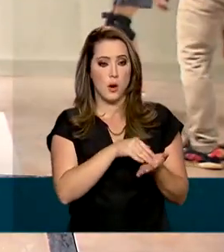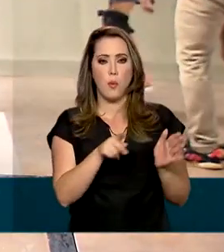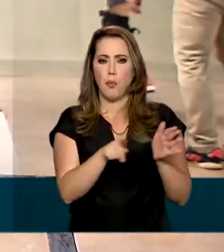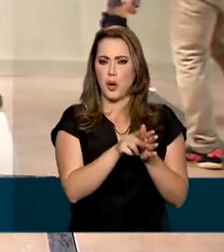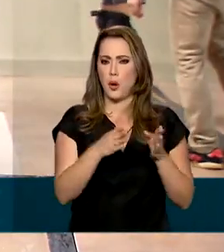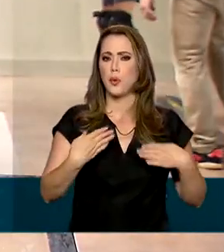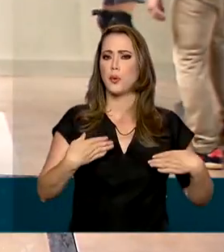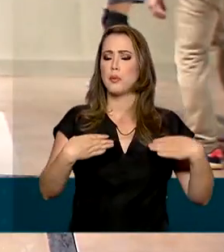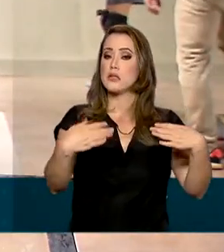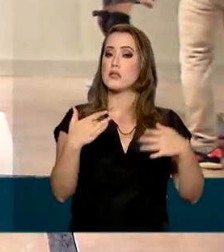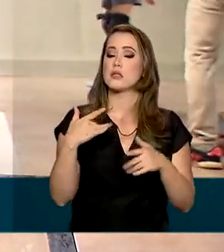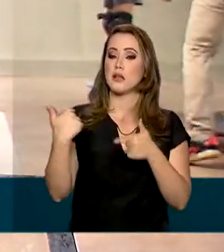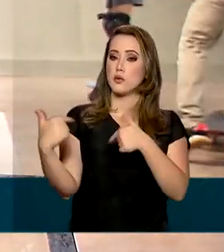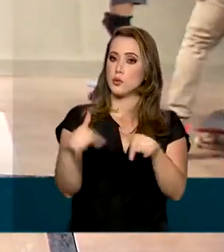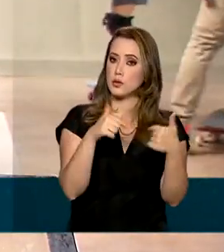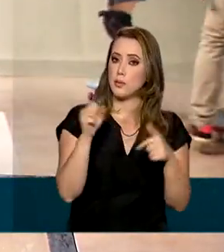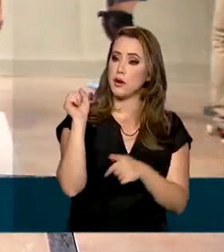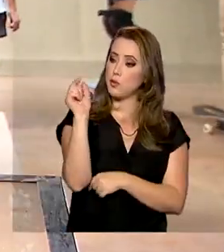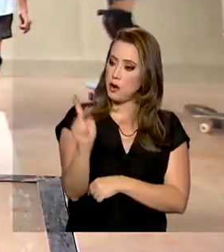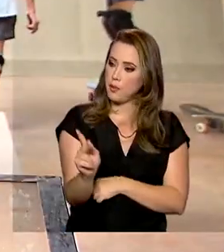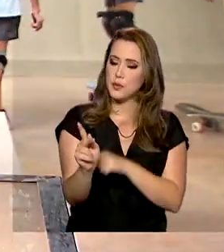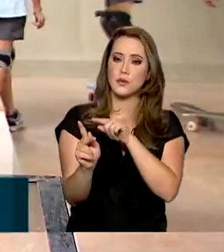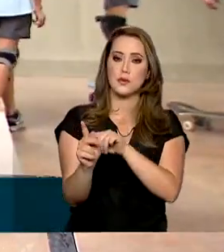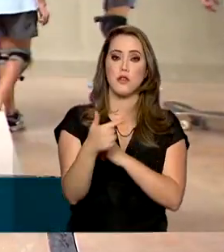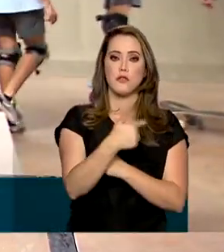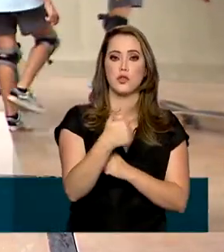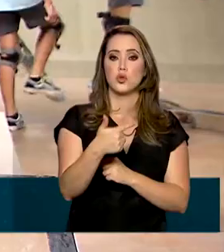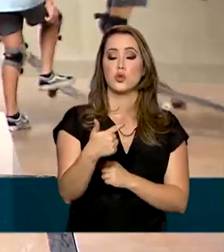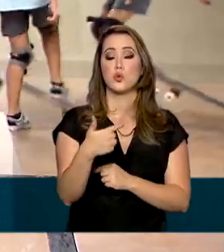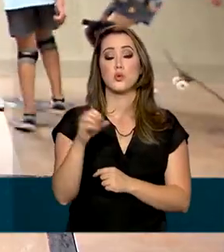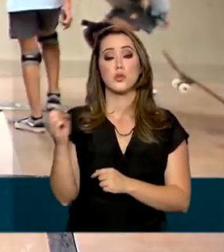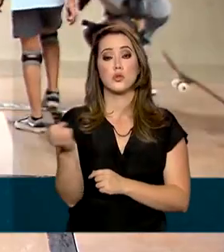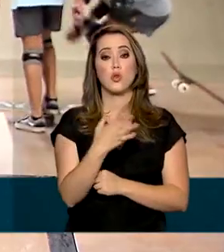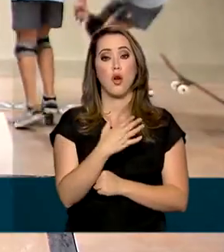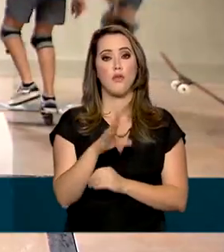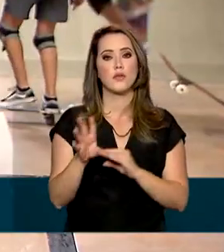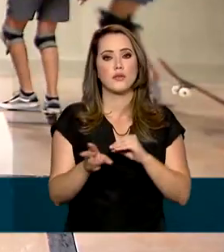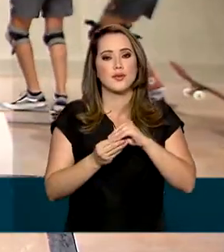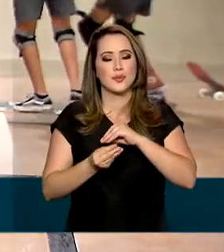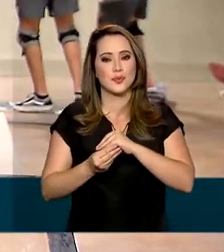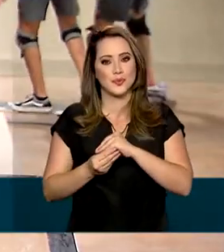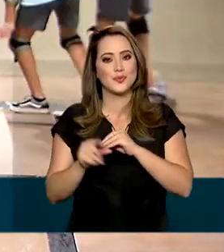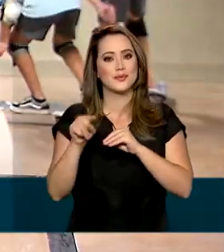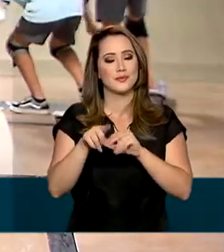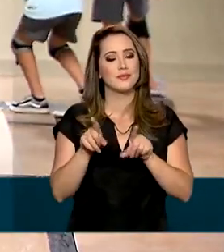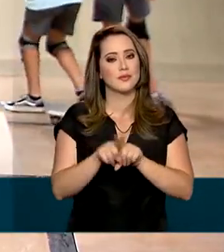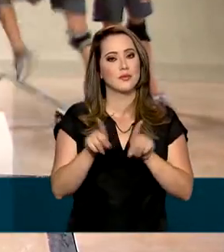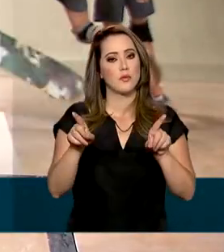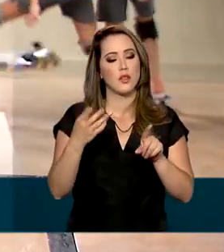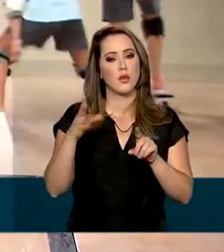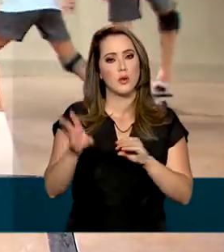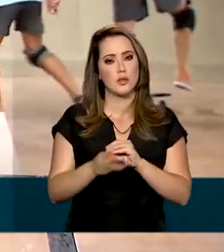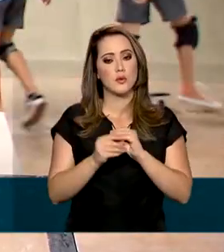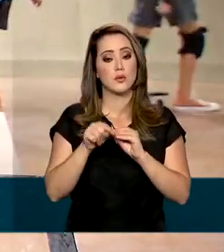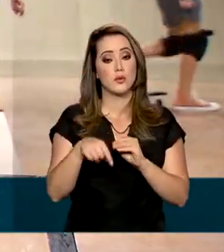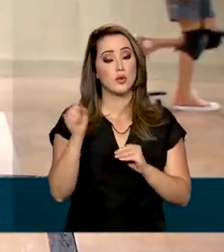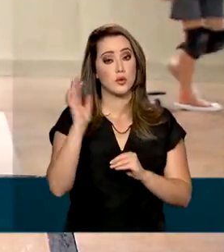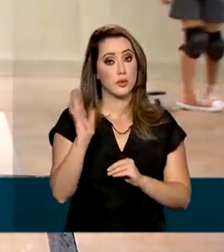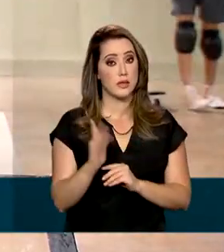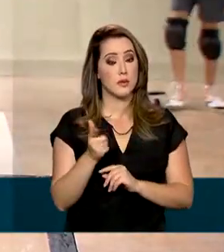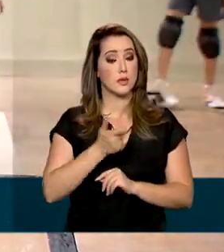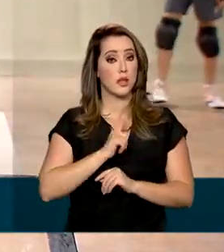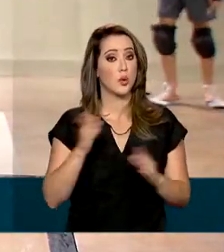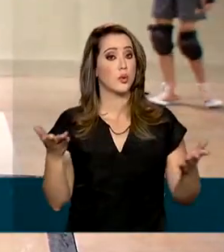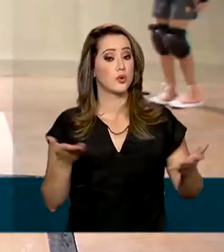pelo Ministério do Trabalho e Previdência. 22 novas ocupações passaram a fazer parte dessa lista. Com as inclusões, o Brasil